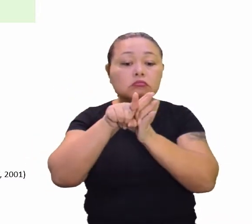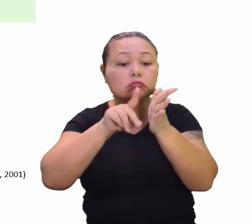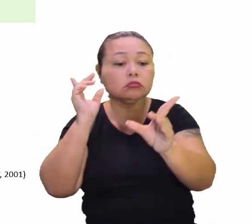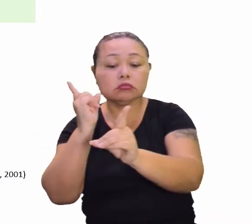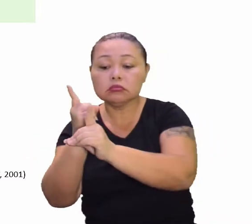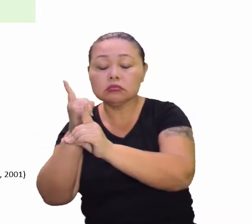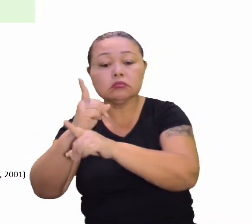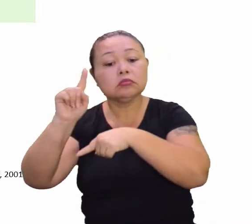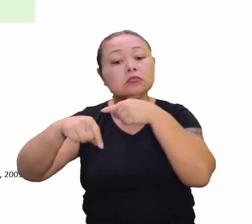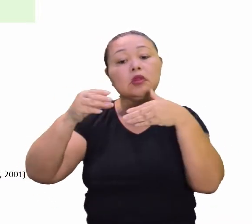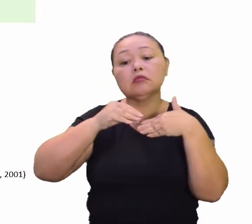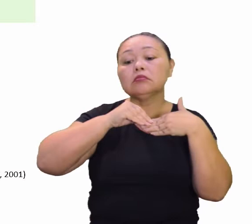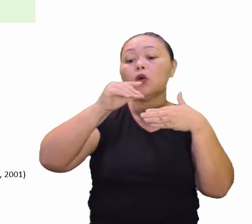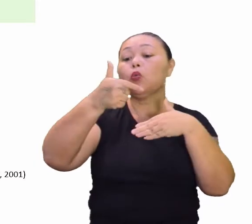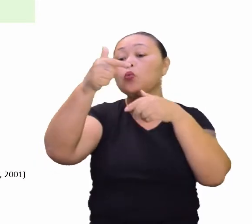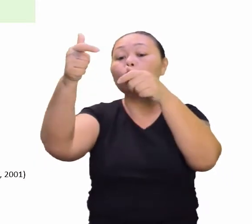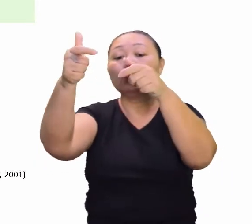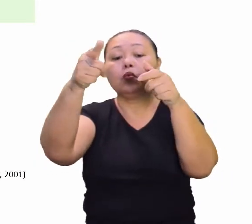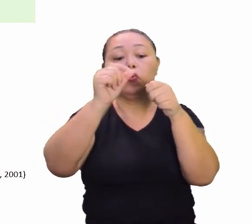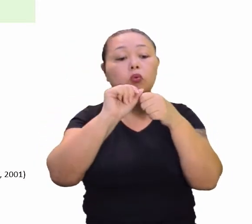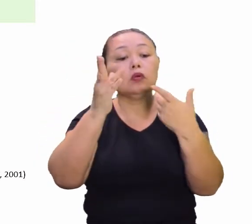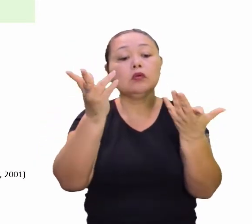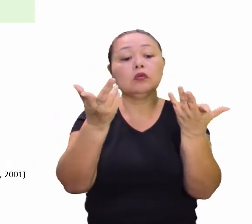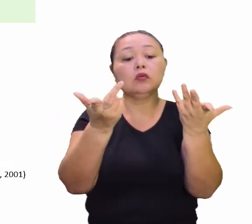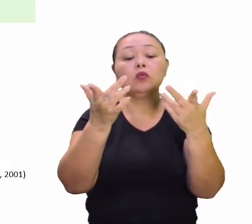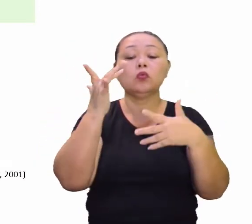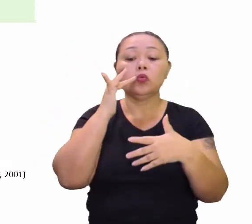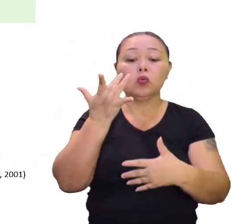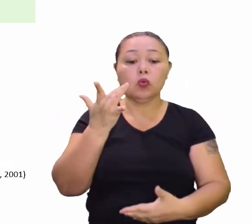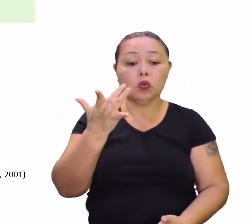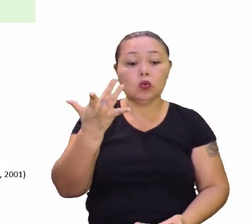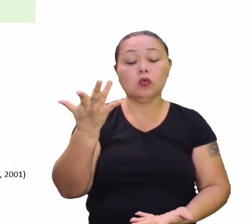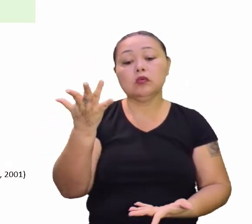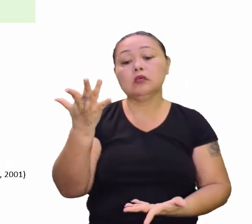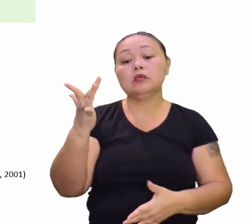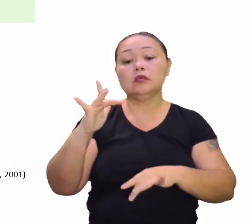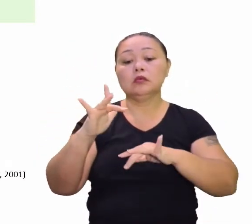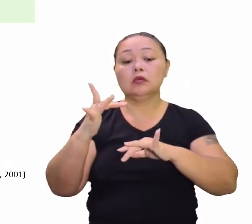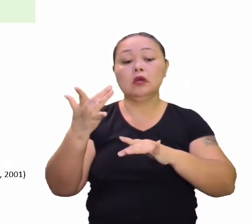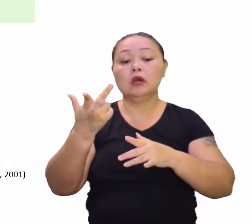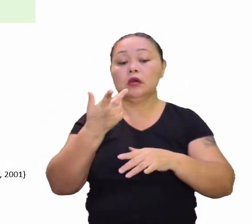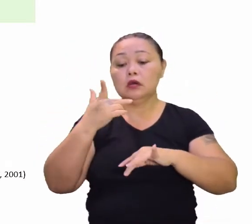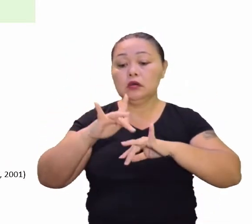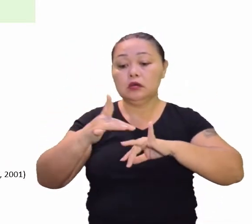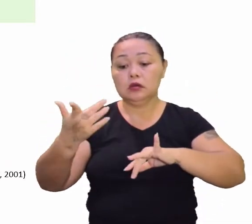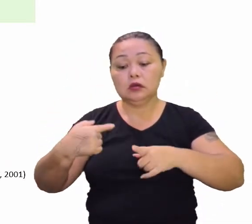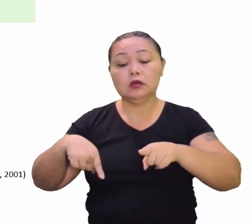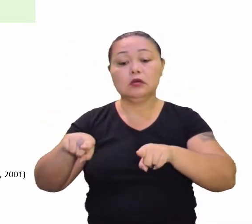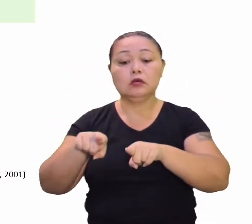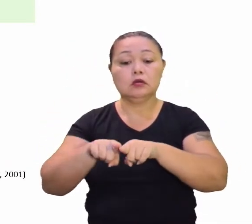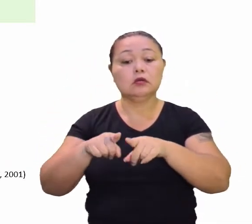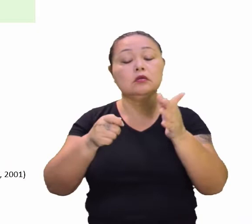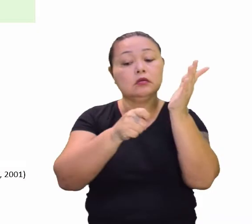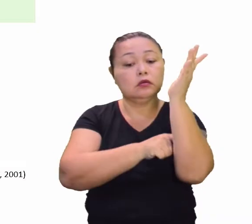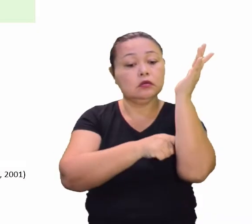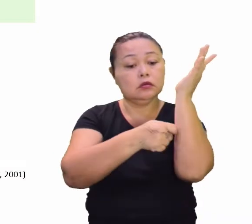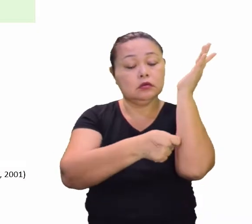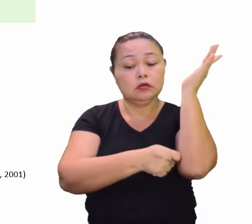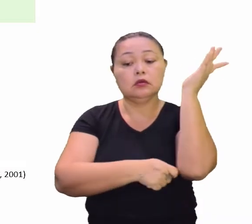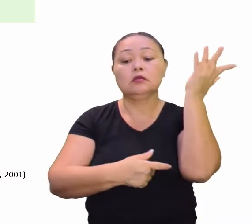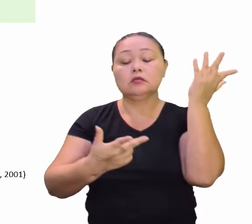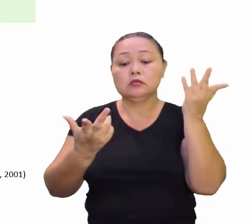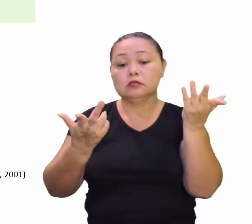aqui, depois levados para outros lugares, como ouro, diamante, como foi falado anteriormente, e a